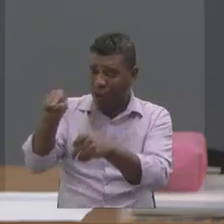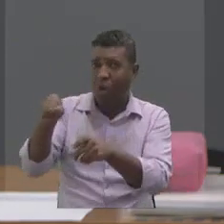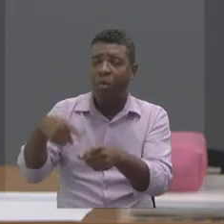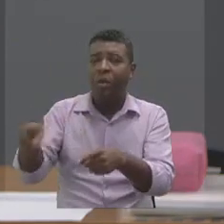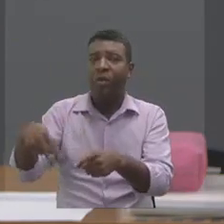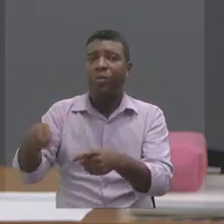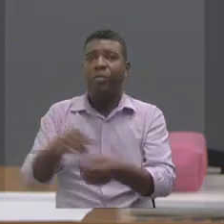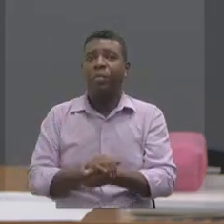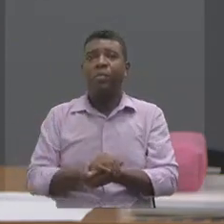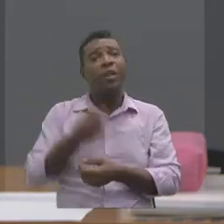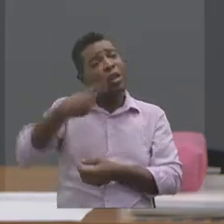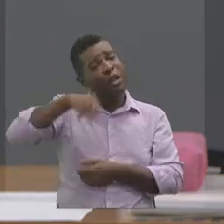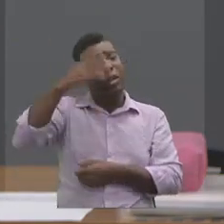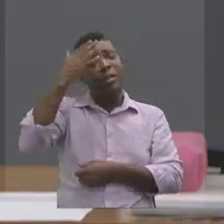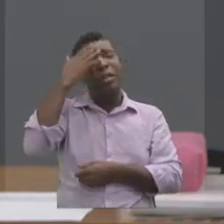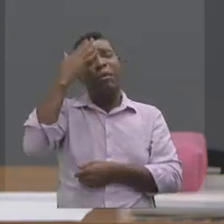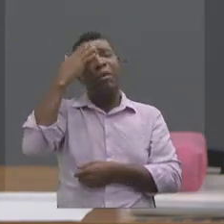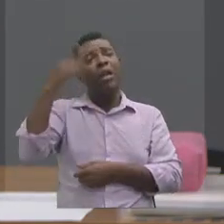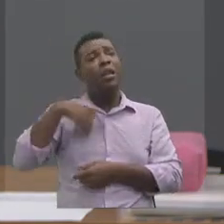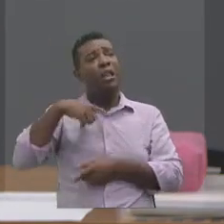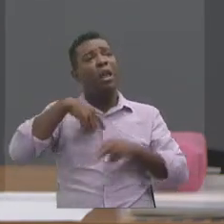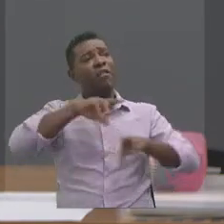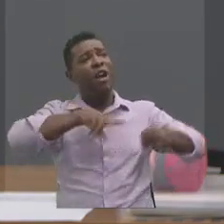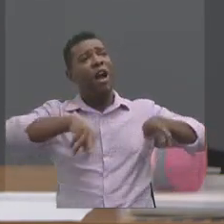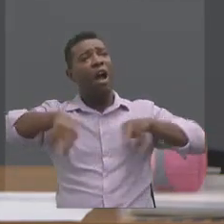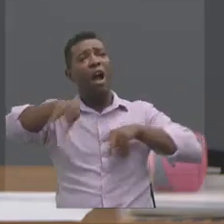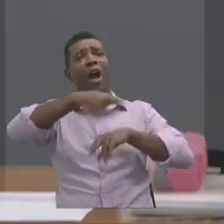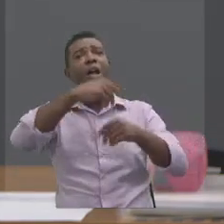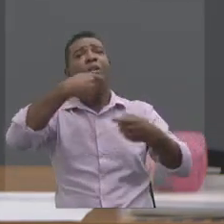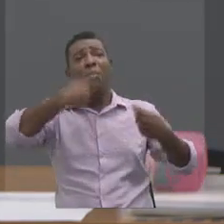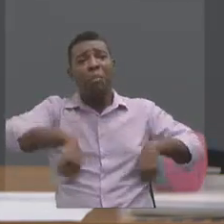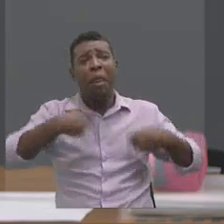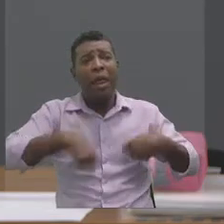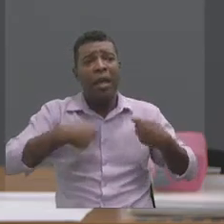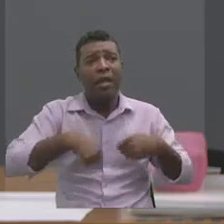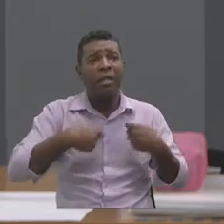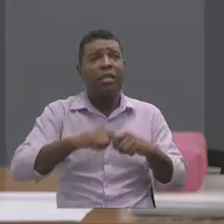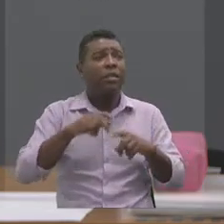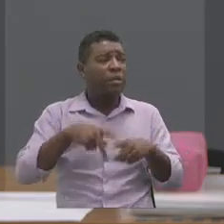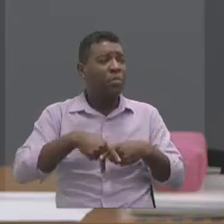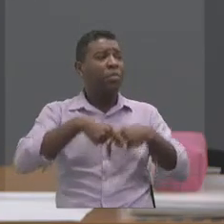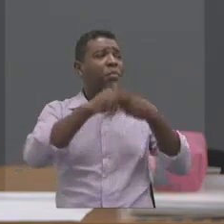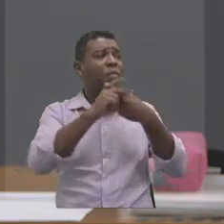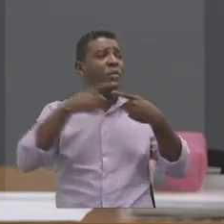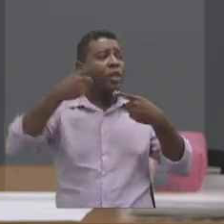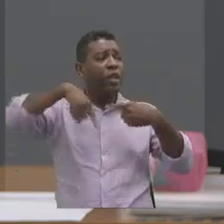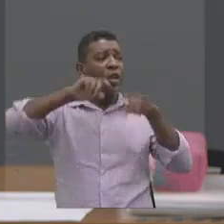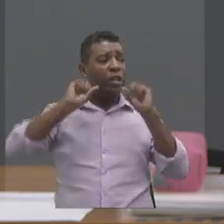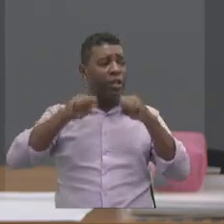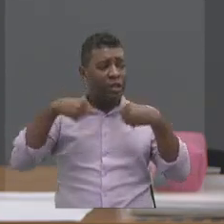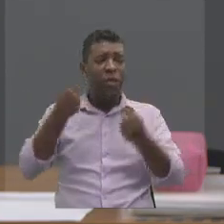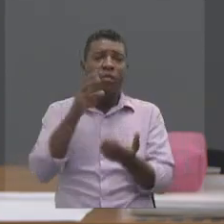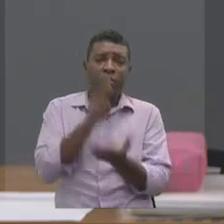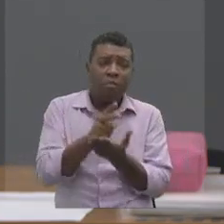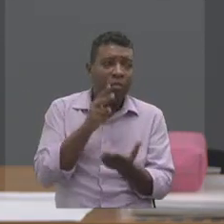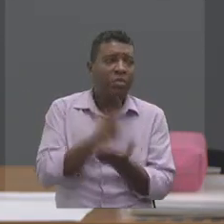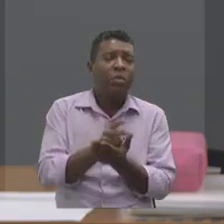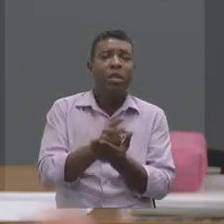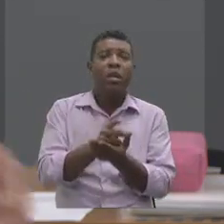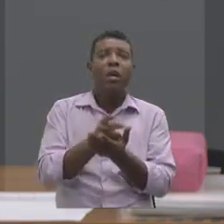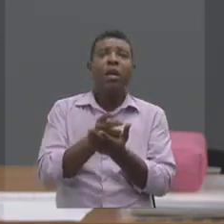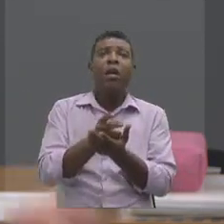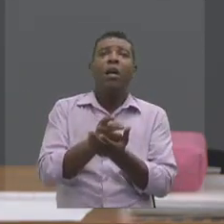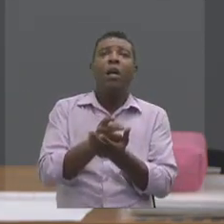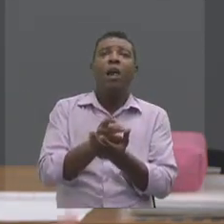vários trechos do Estado né que ainda carecem de recuperação reconhecemos isso e também um esforço aqui permanente contínuo de poder avançar Então